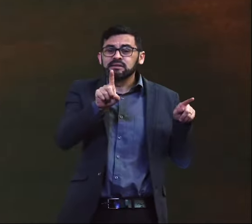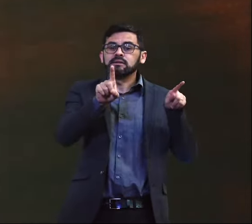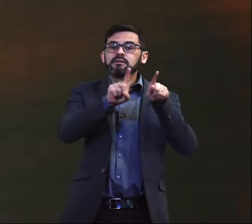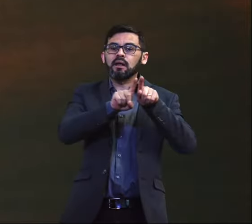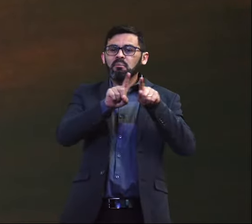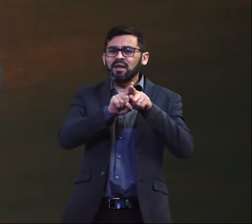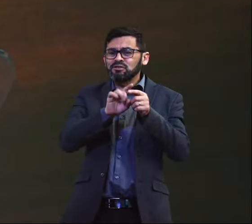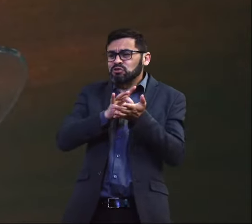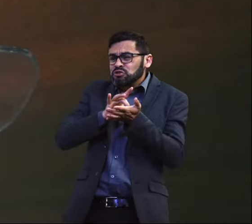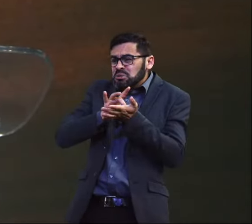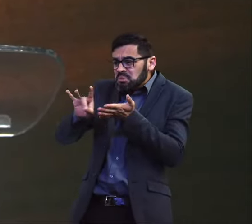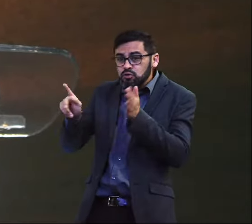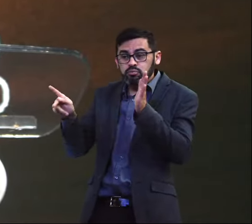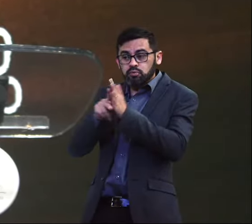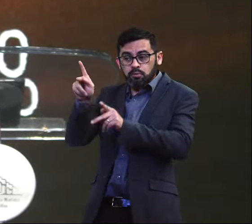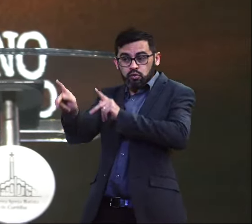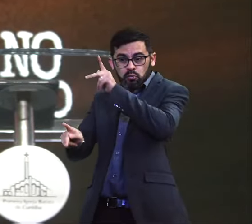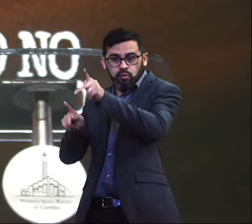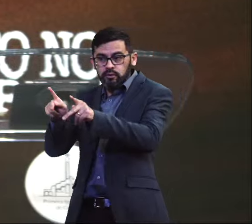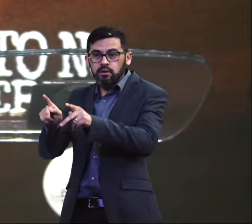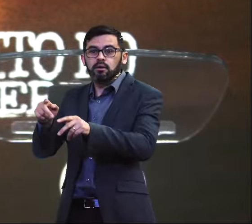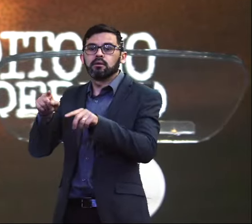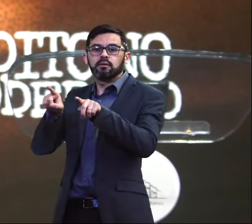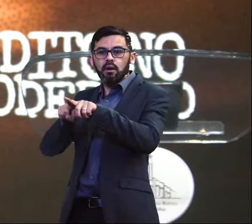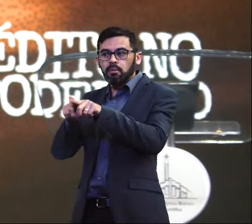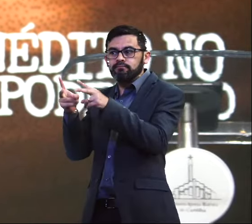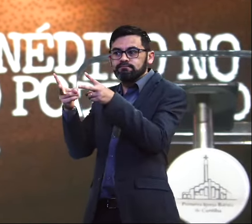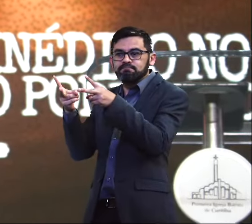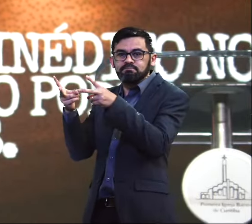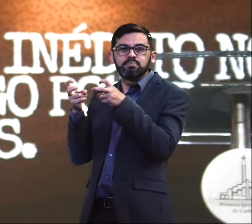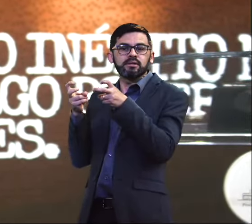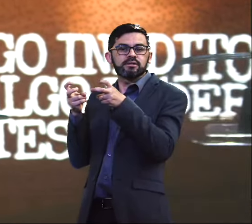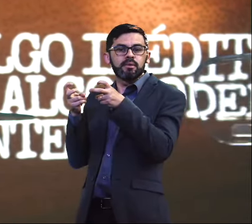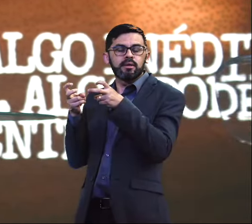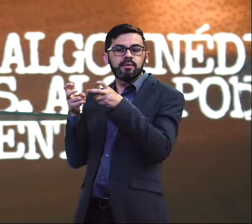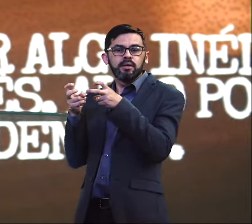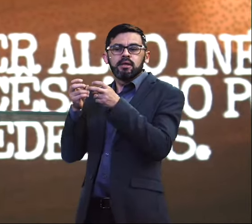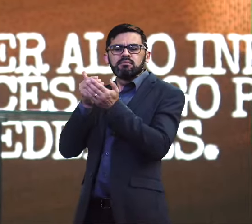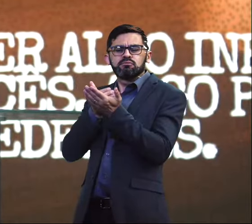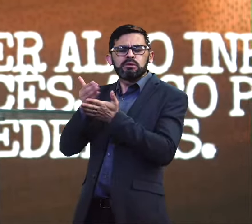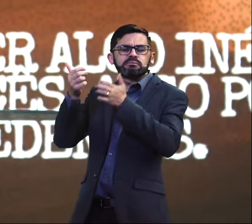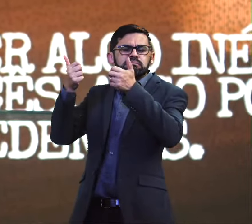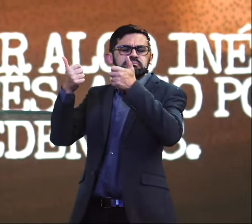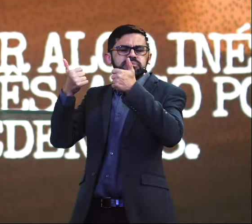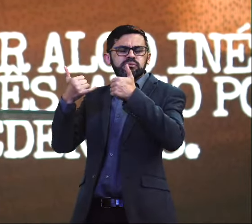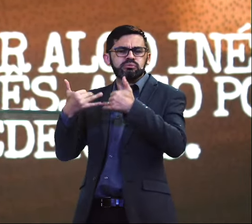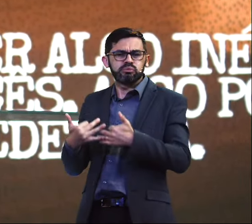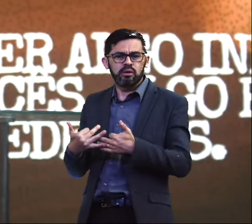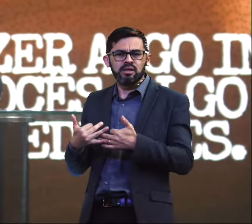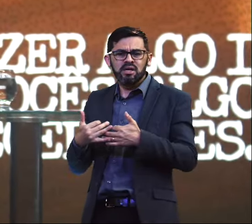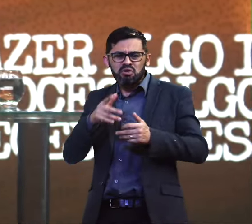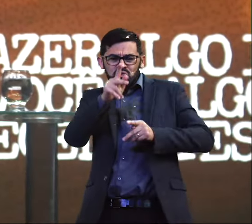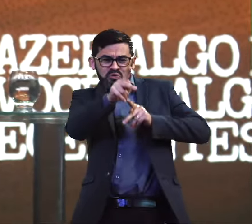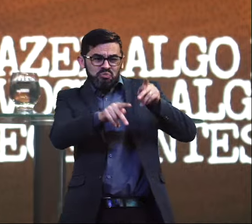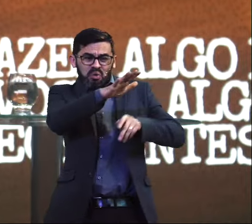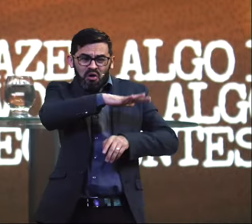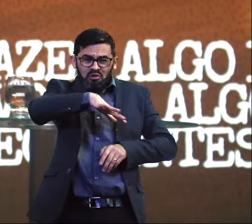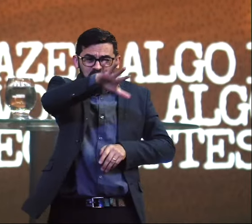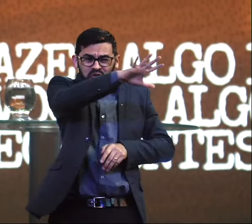os inimigos do povo de Deus serão testemunhas. E aí ele começa a falar: olha, os povos